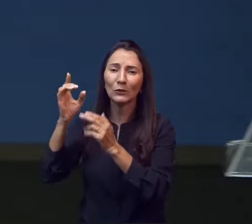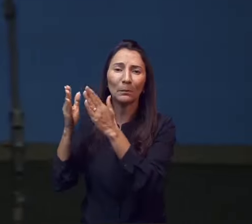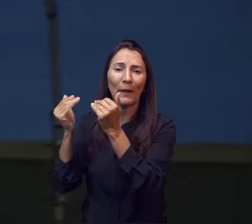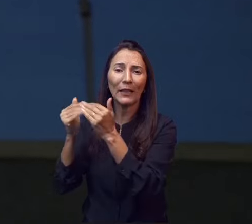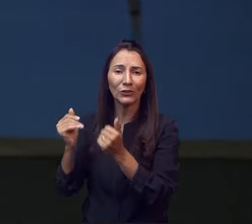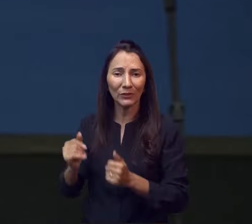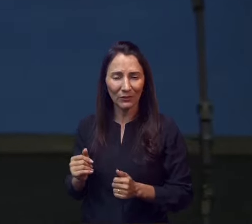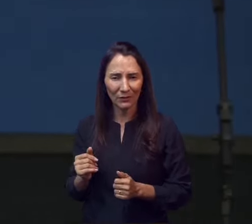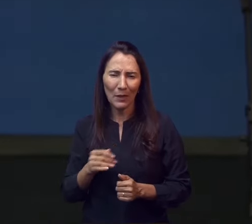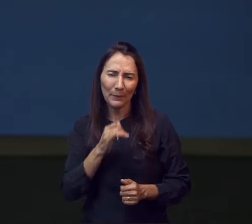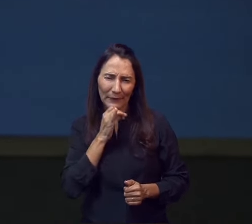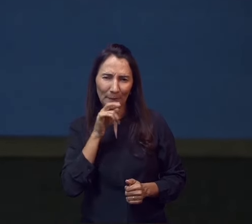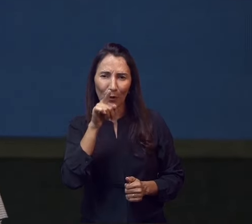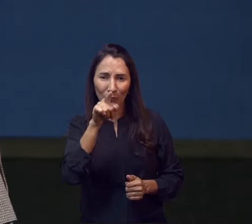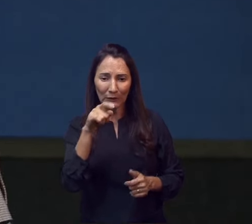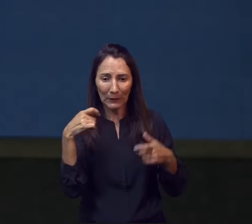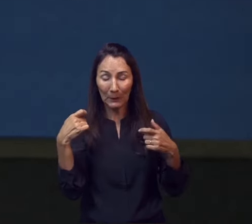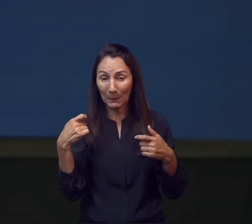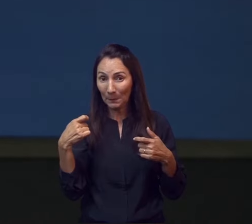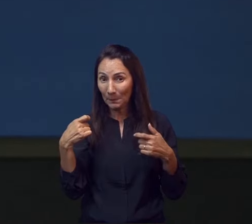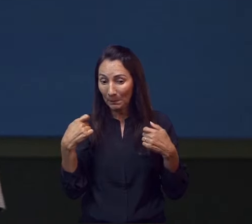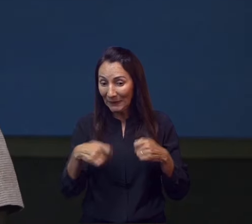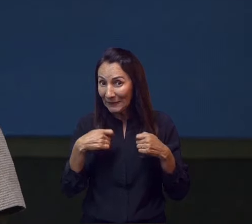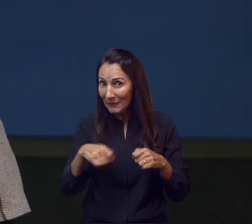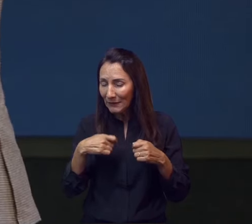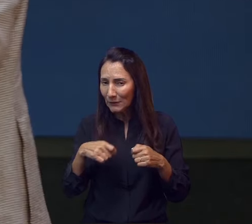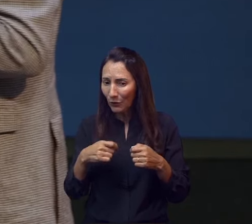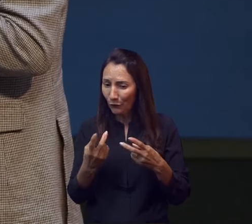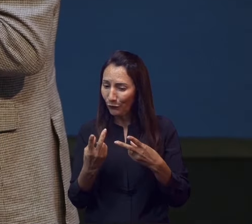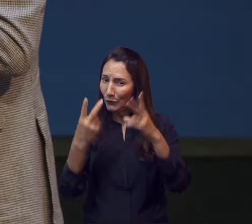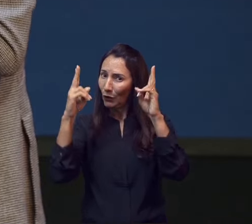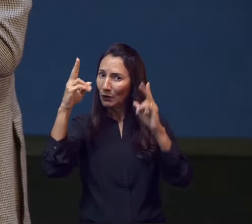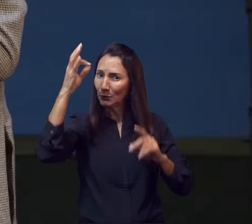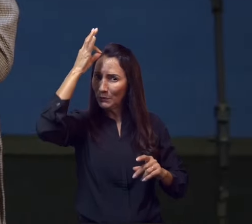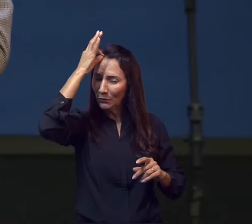vitória espiritual e tá pedindo uma benção material